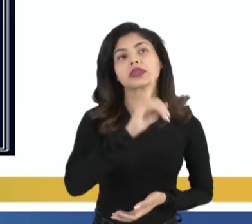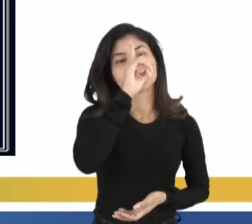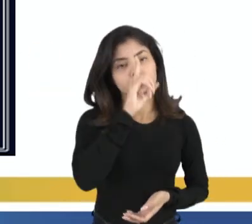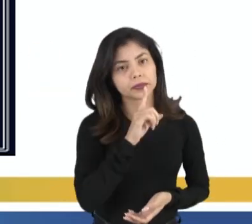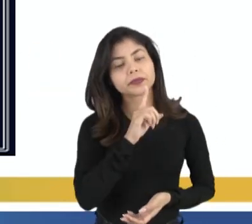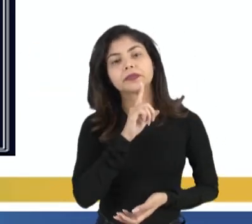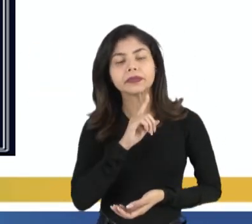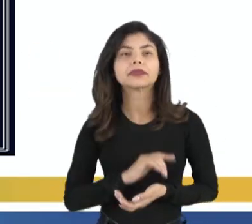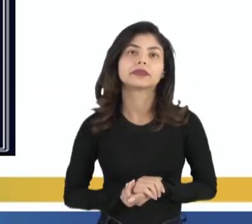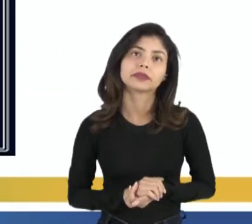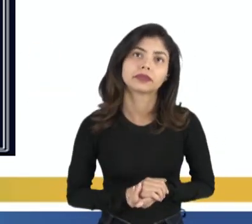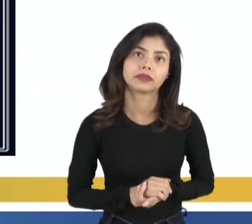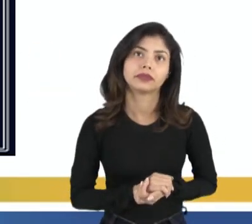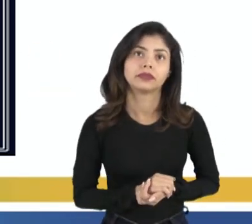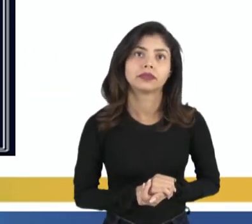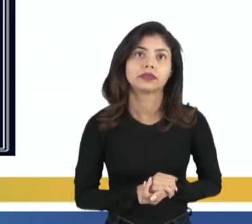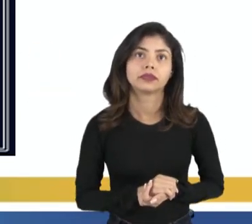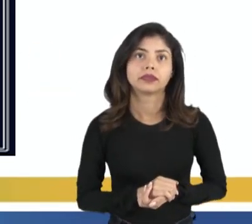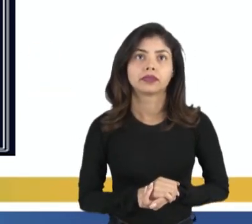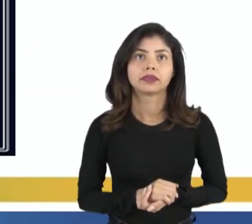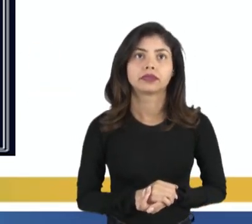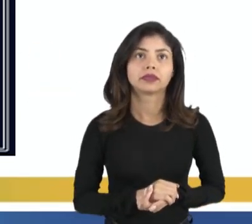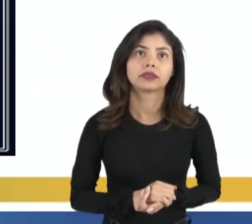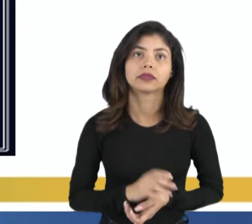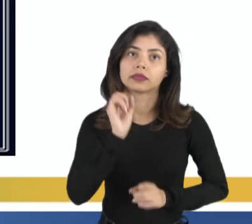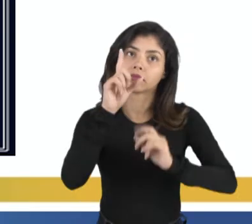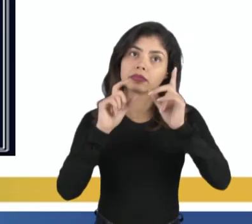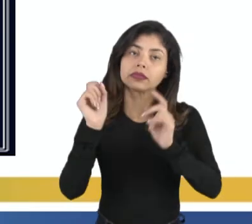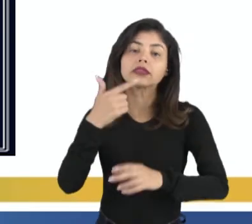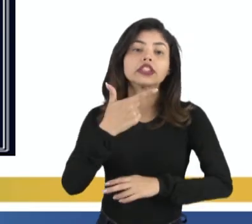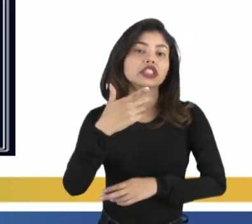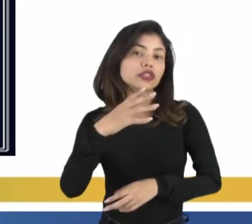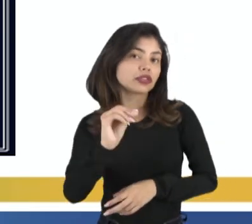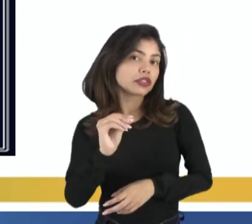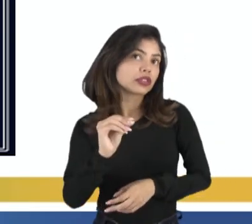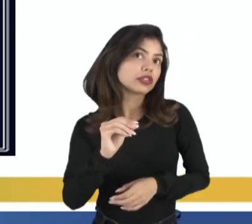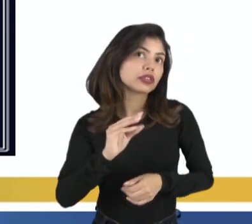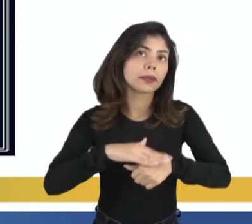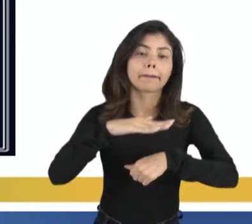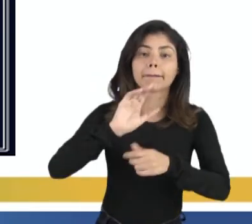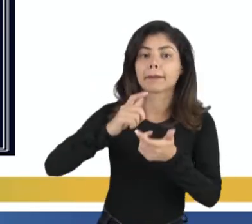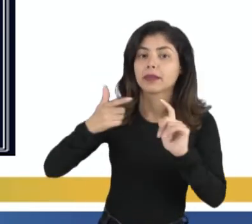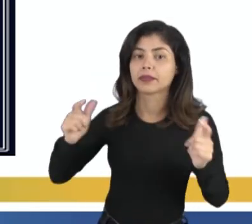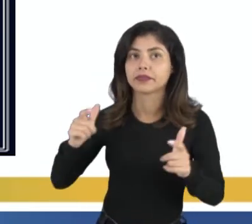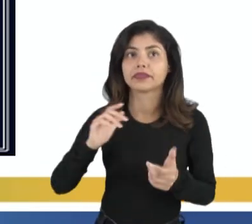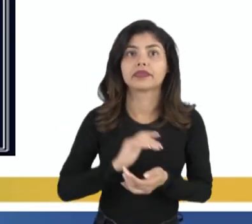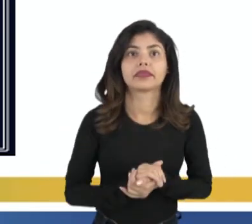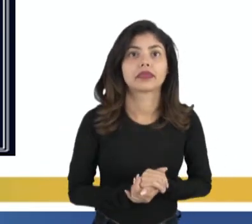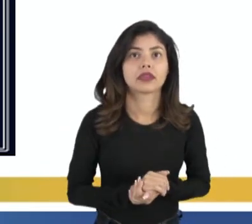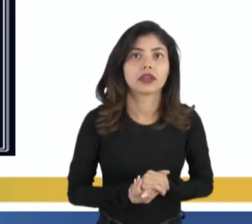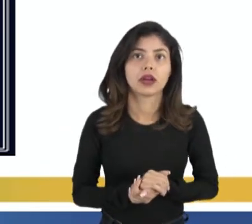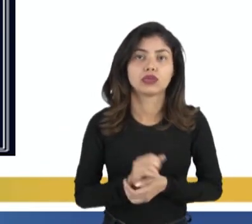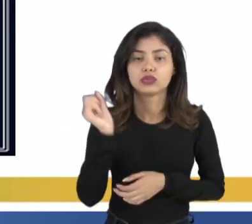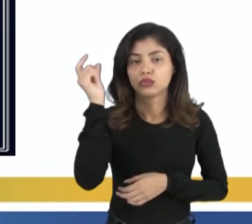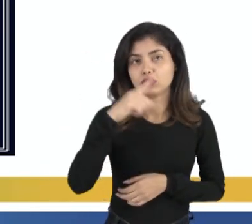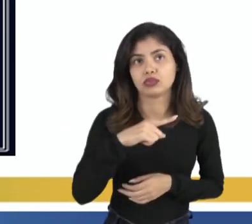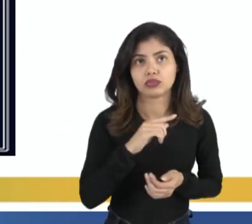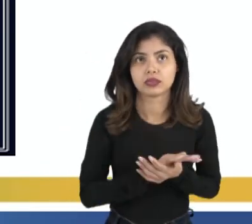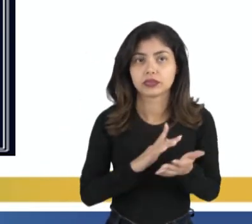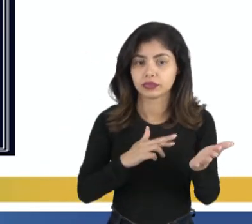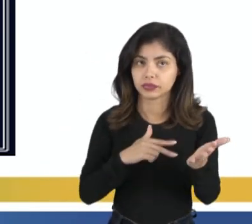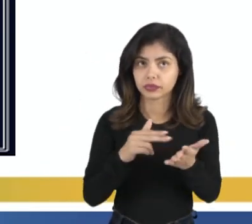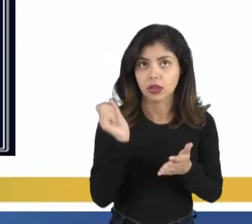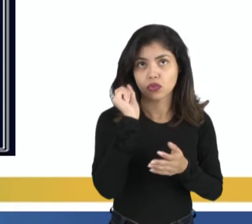estrela amarelinha e o caminho équivalent a uma estrela com 20 vezes a massa do Sol né quem seria o caminho